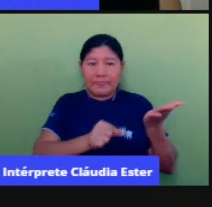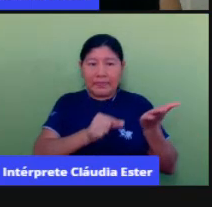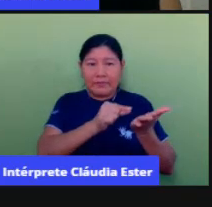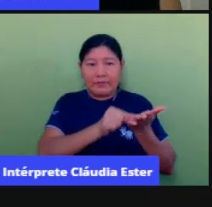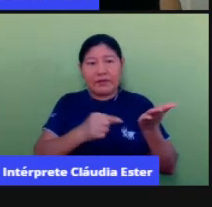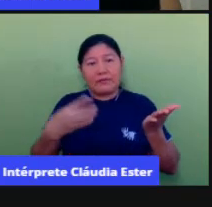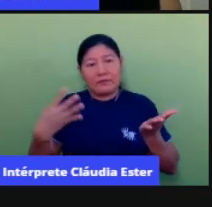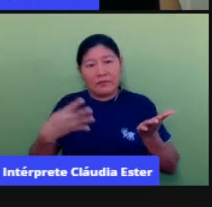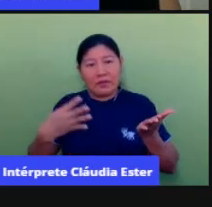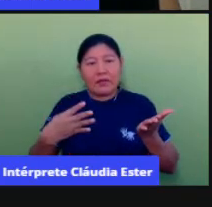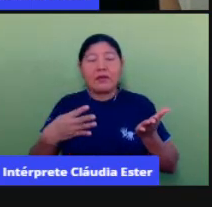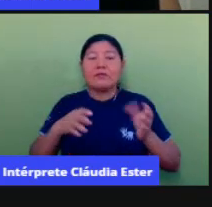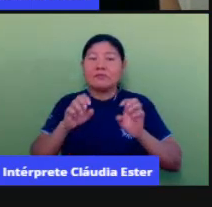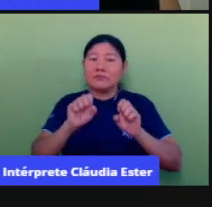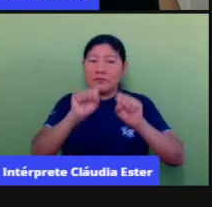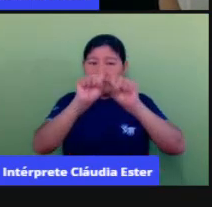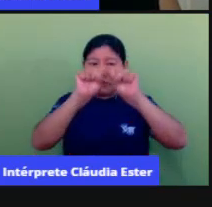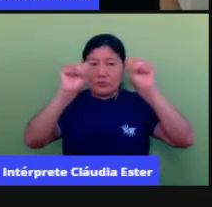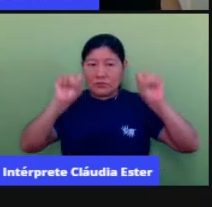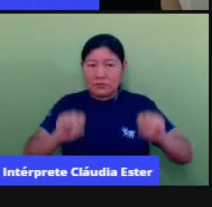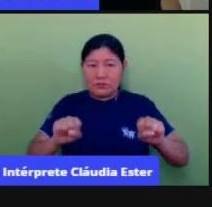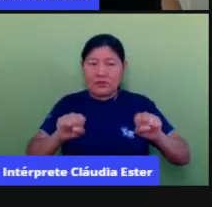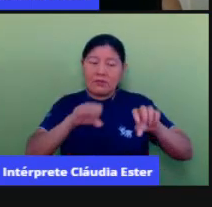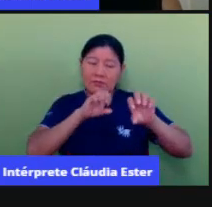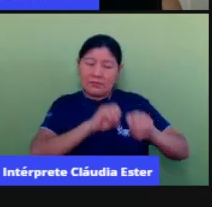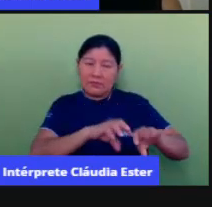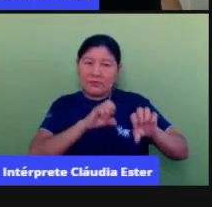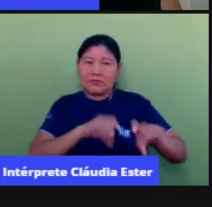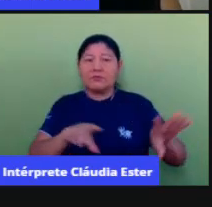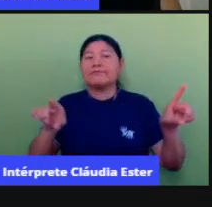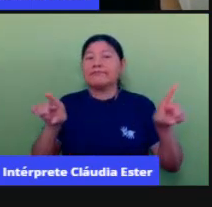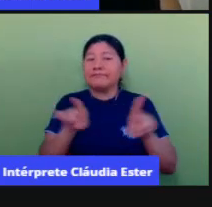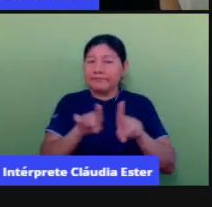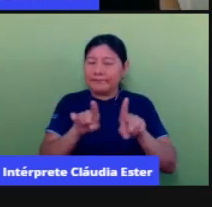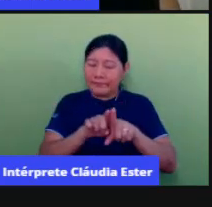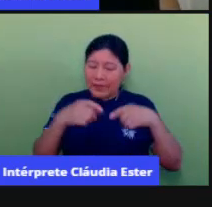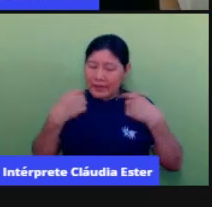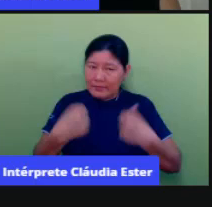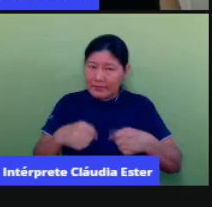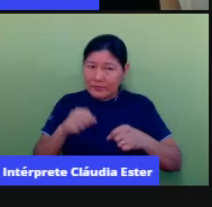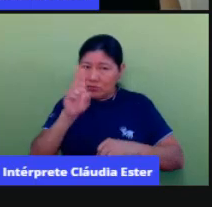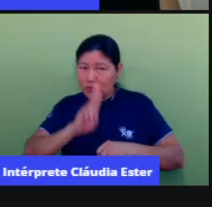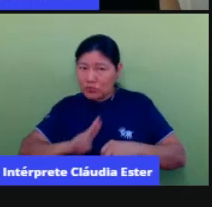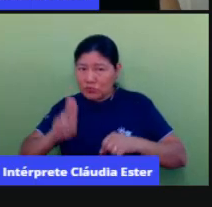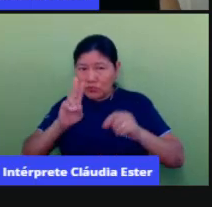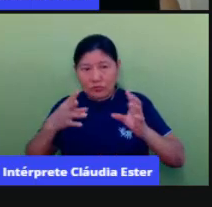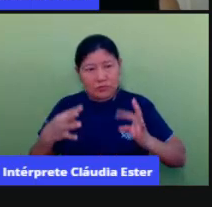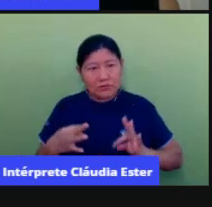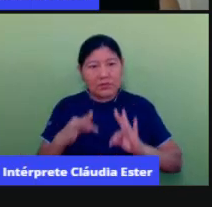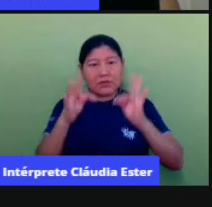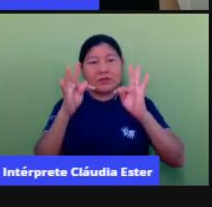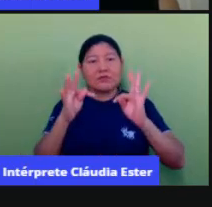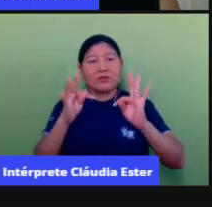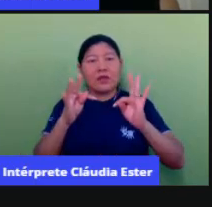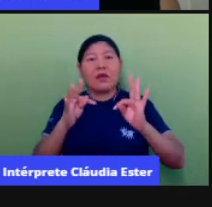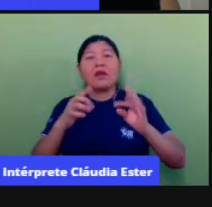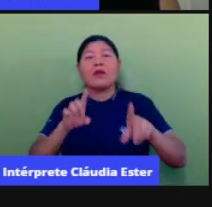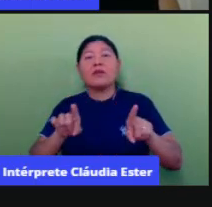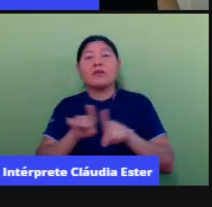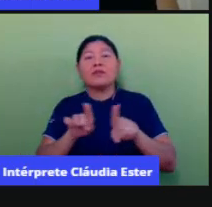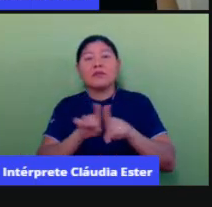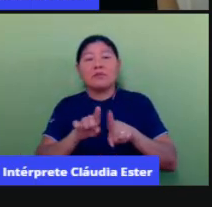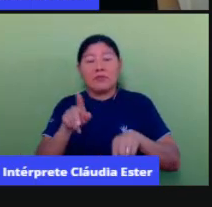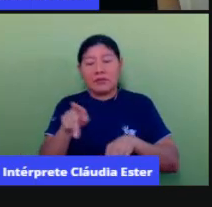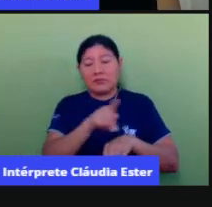sistemas de ensino e as instituições precisam pensar no uso das tecnologias e no acesso, né, que professores e